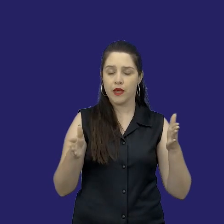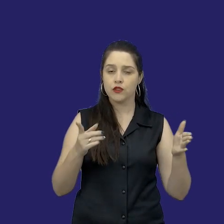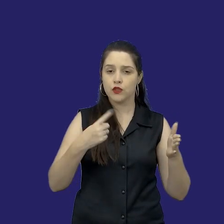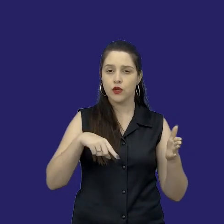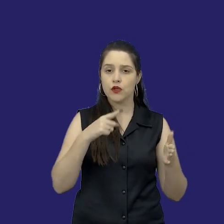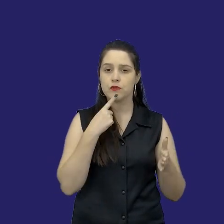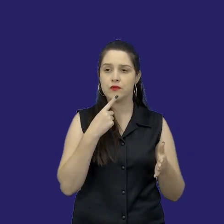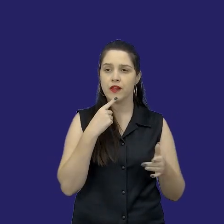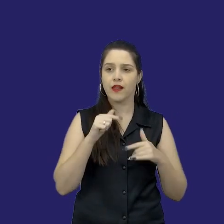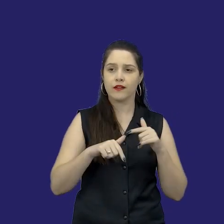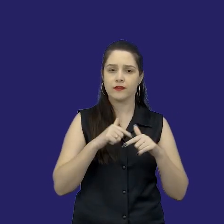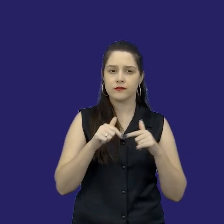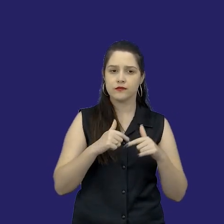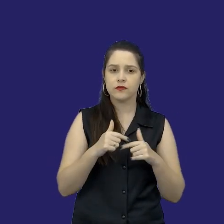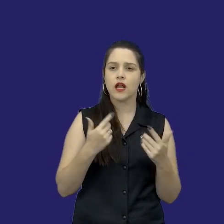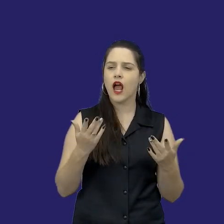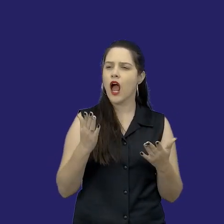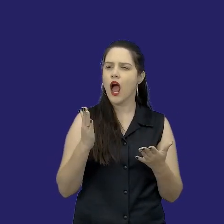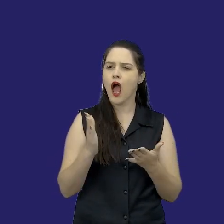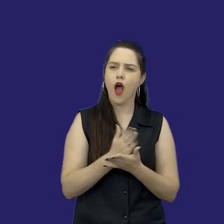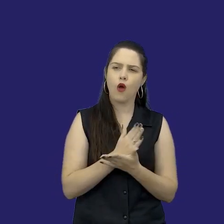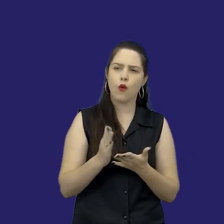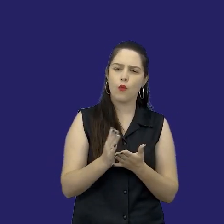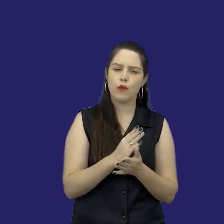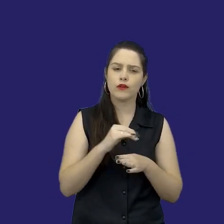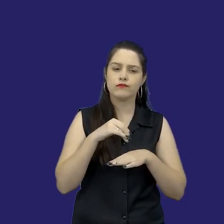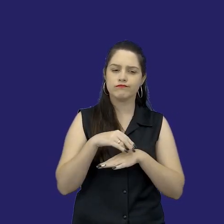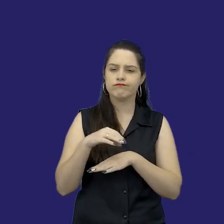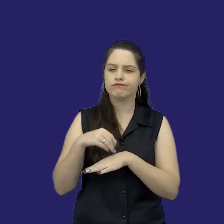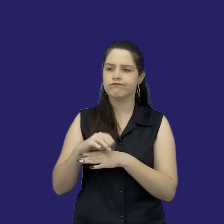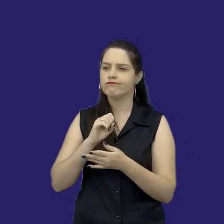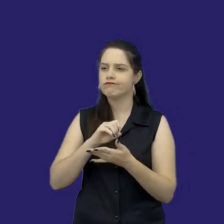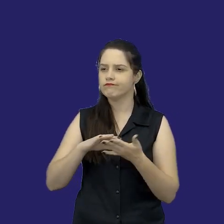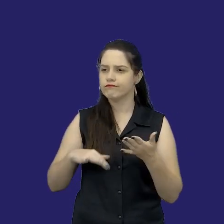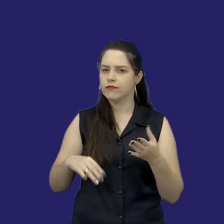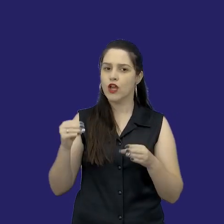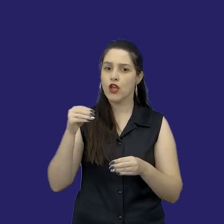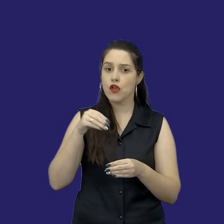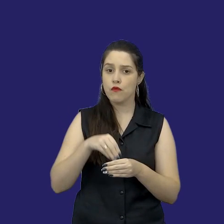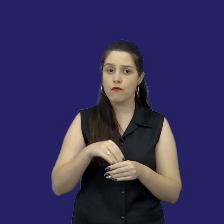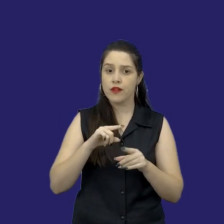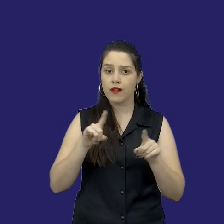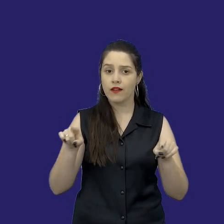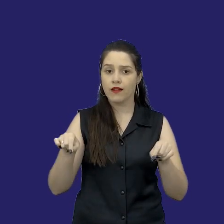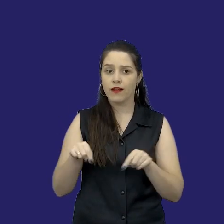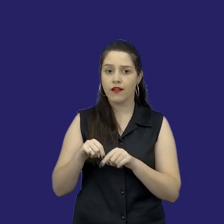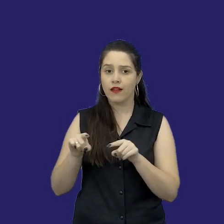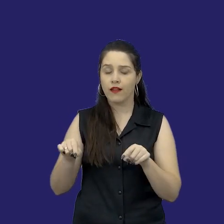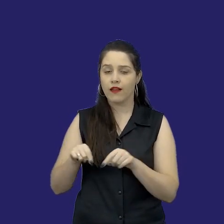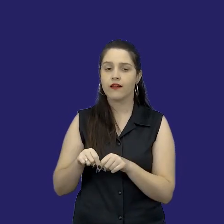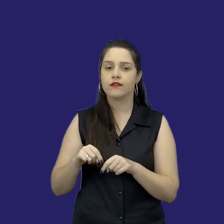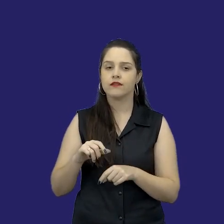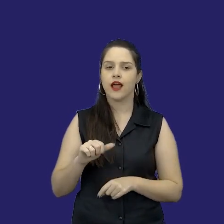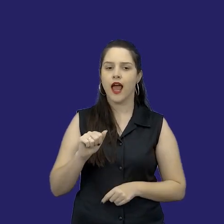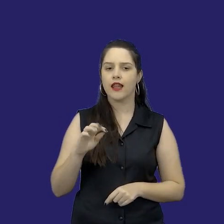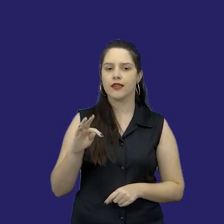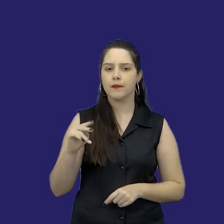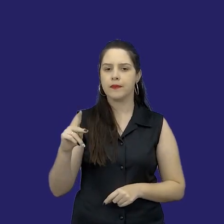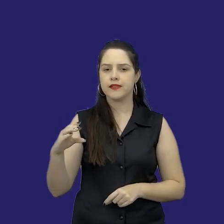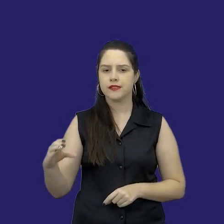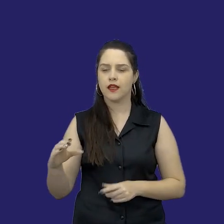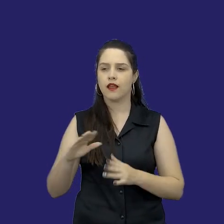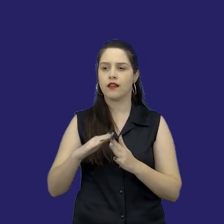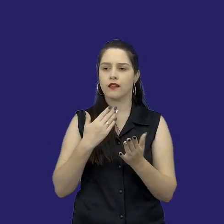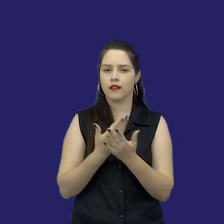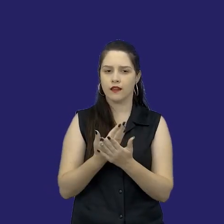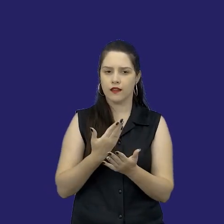vamos trabalhar um pouquinho com algumas sugestões de atividades a serem desenvolvidas no desdobramento da TPC na escola. A TPC é